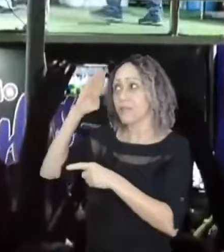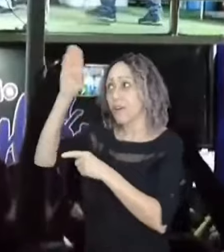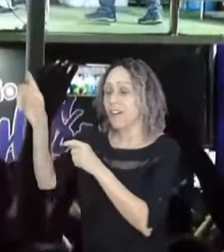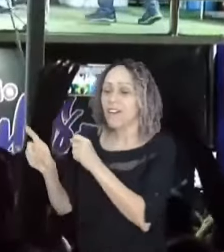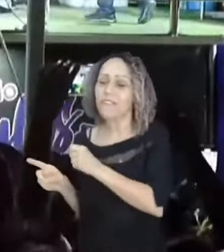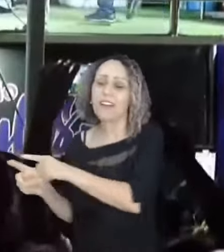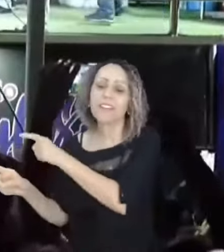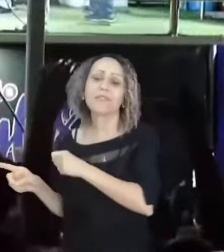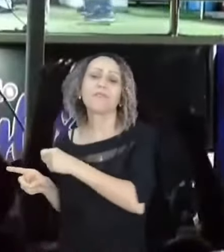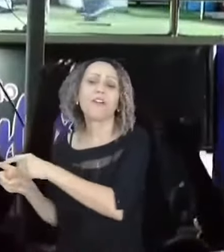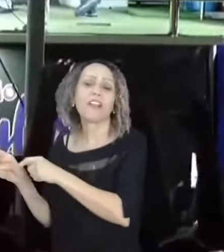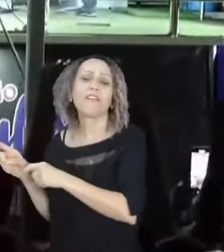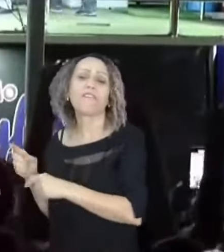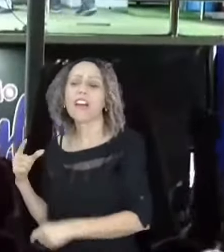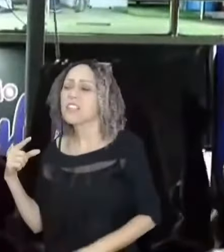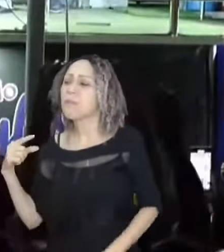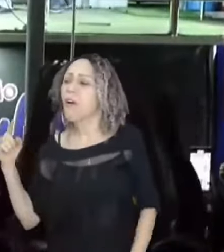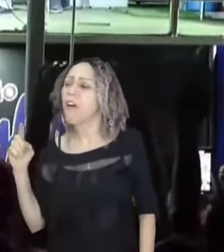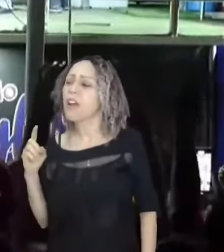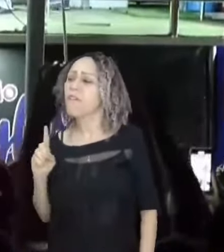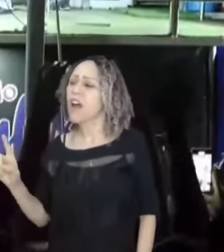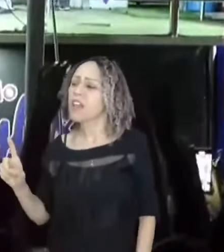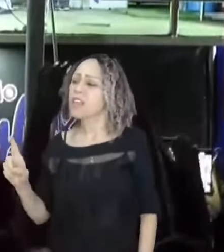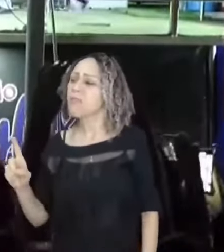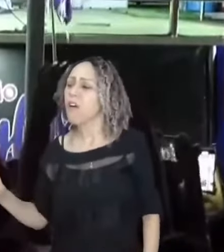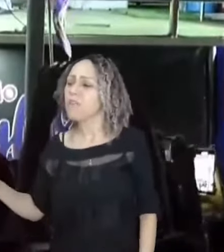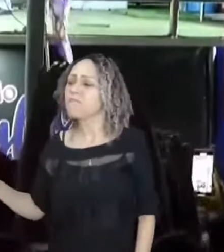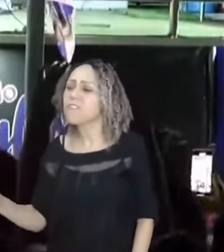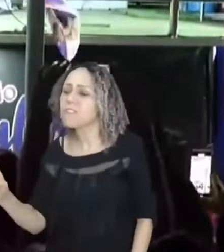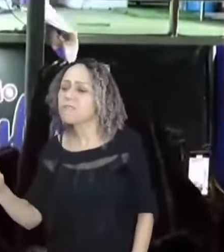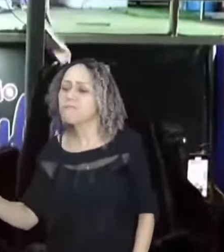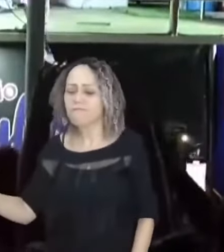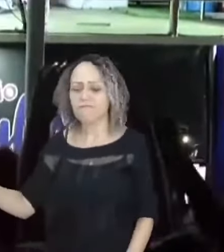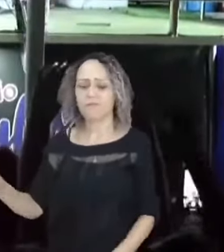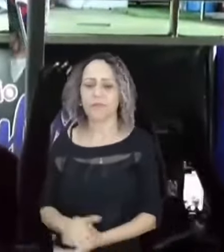ao senador Renan Filho. Obrigado ao senador Renan.